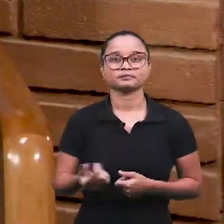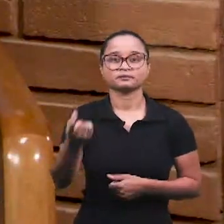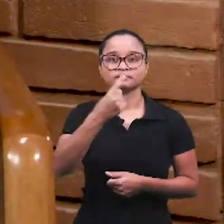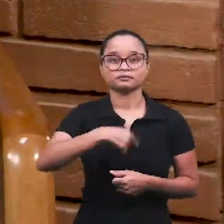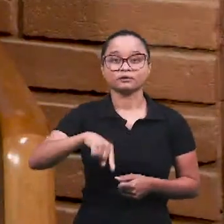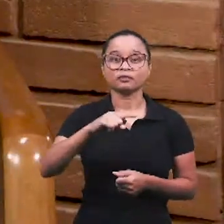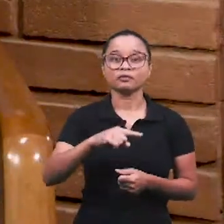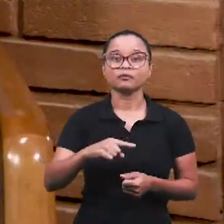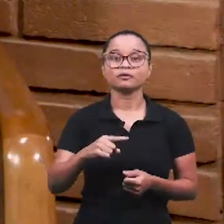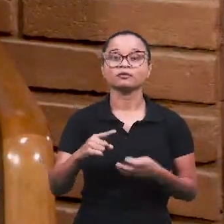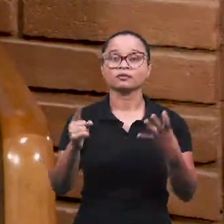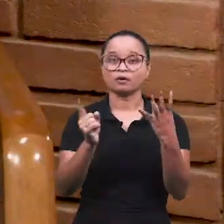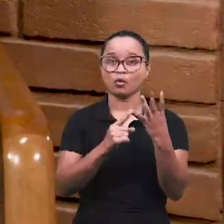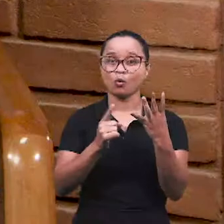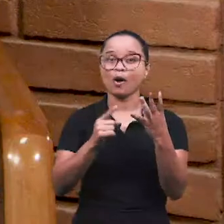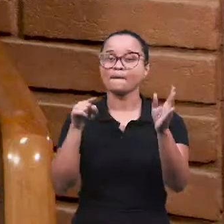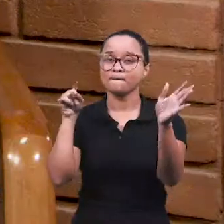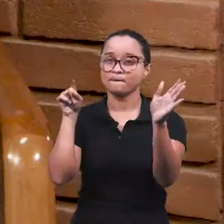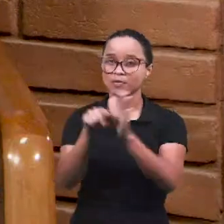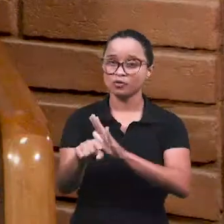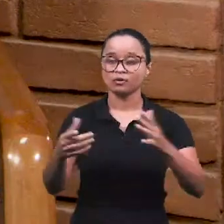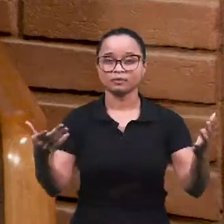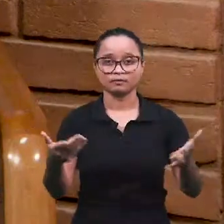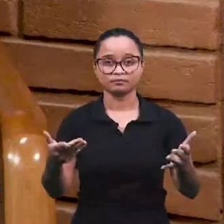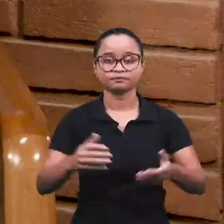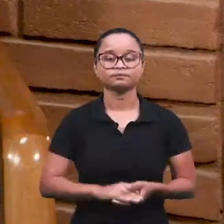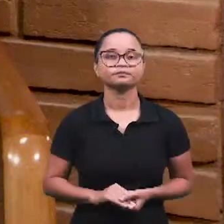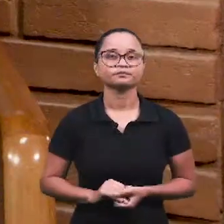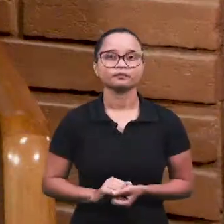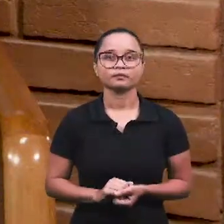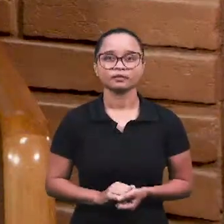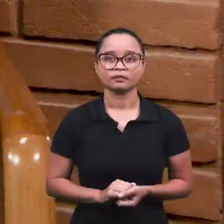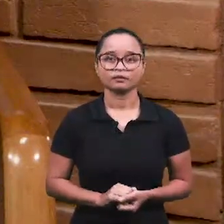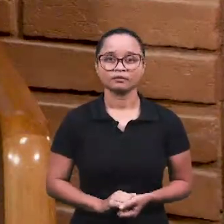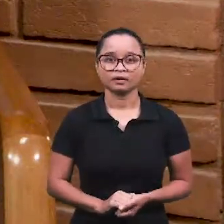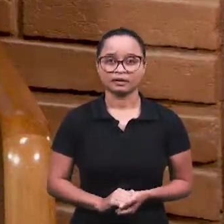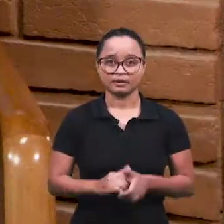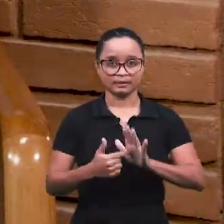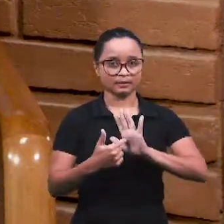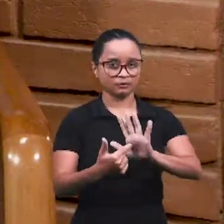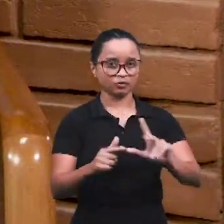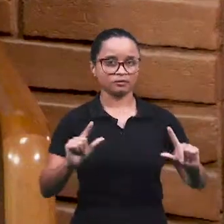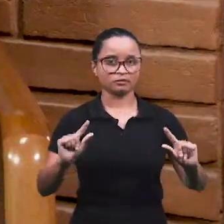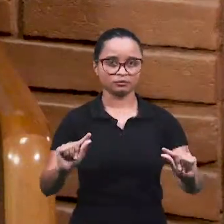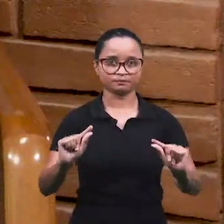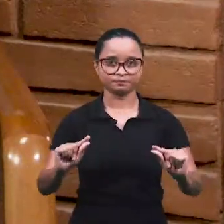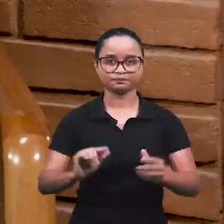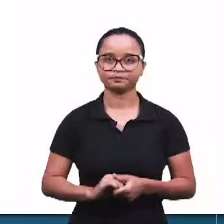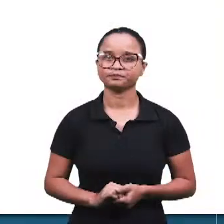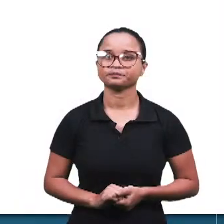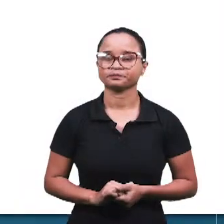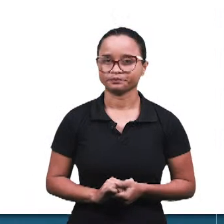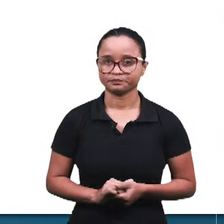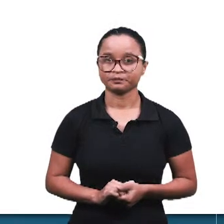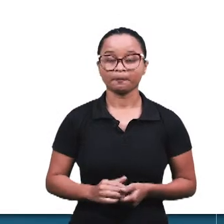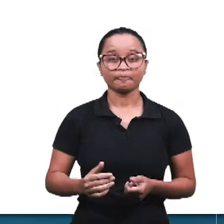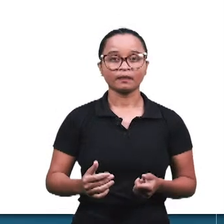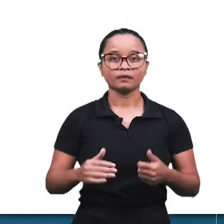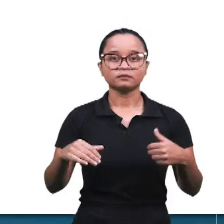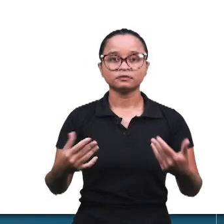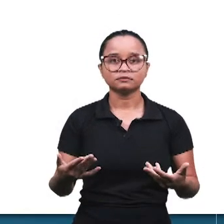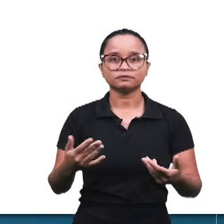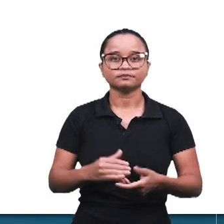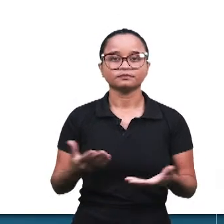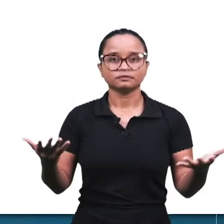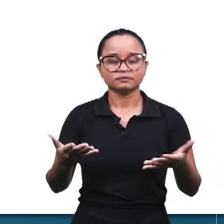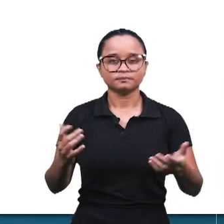à nossa quarta pergunta, que a nossa quarta pergunta, ela diz assim, vamos ler. A quem